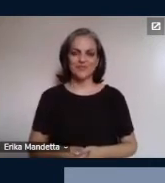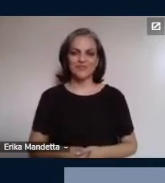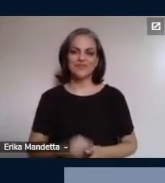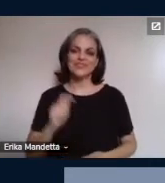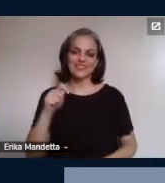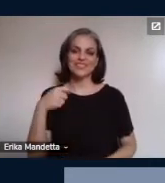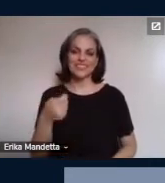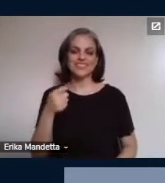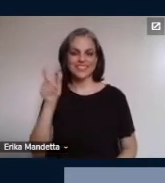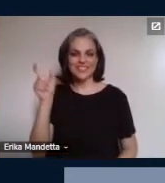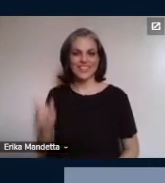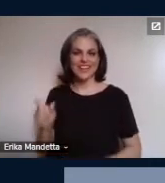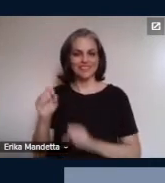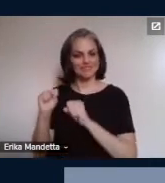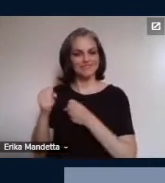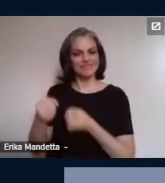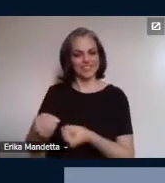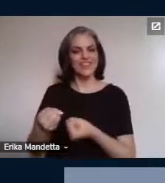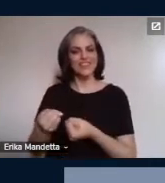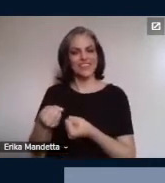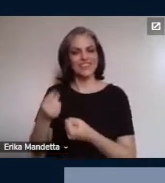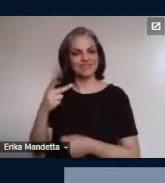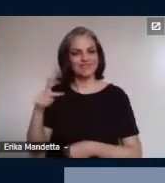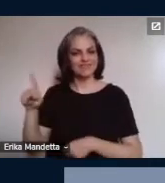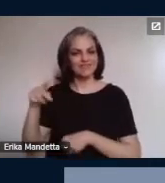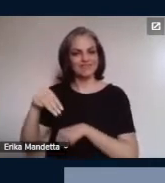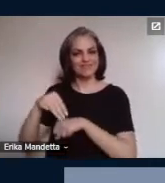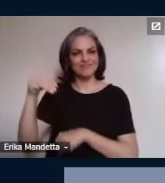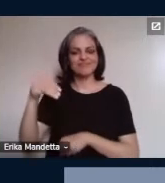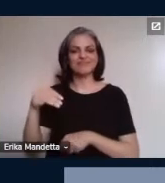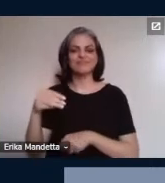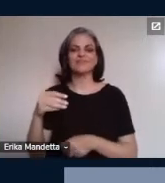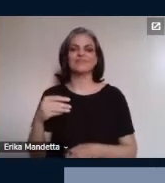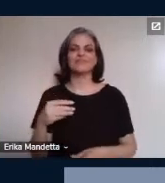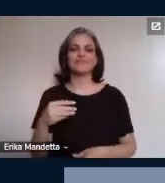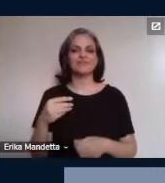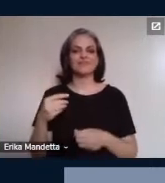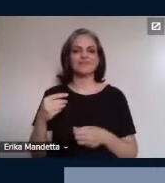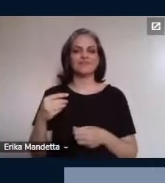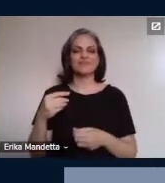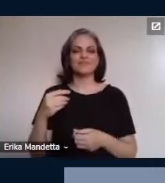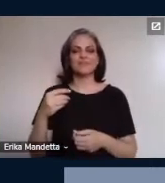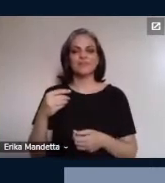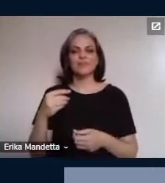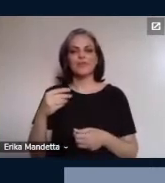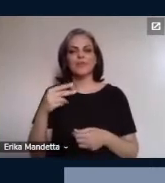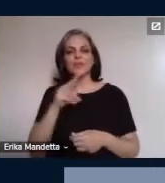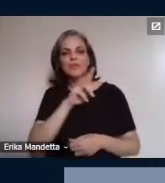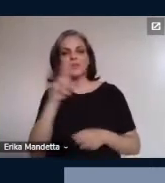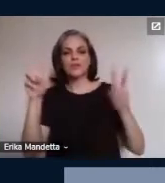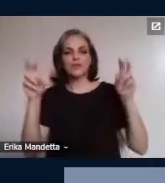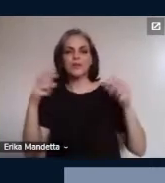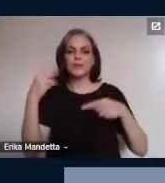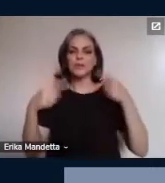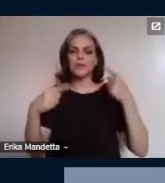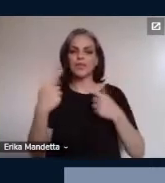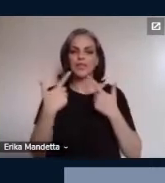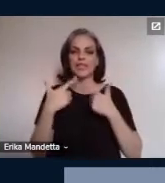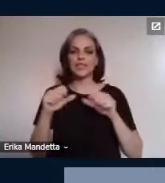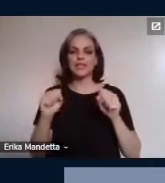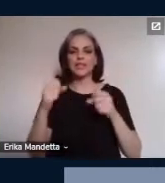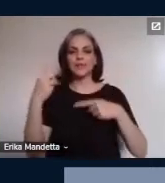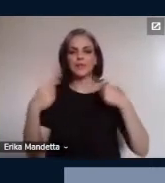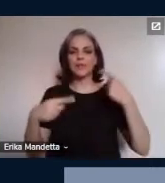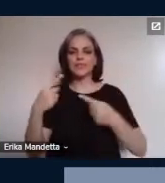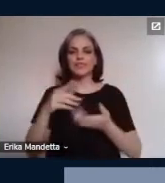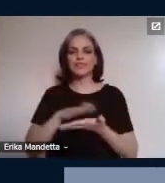vai defender a sua dissertação intitulada Políticas Linguísticas e Políticas de